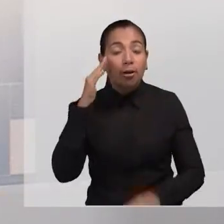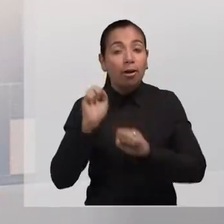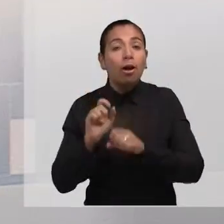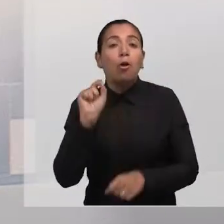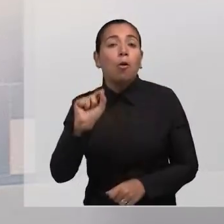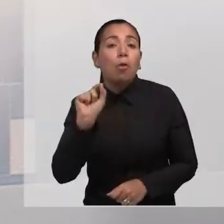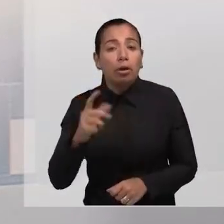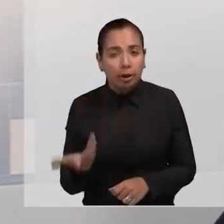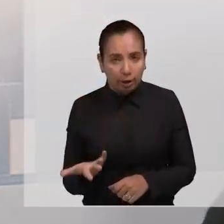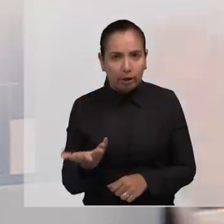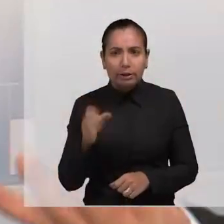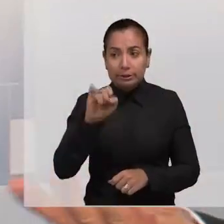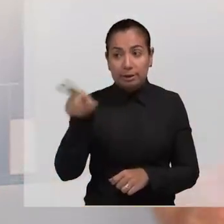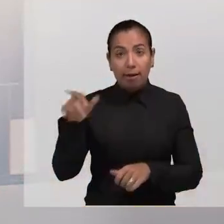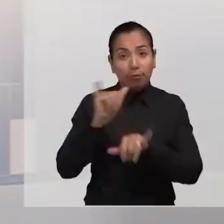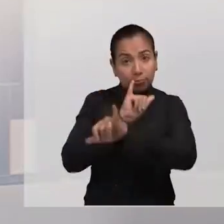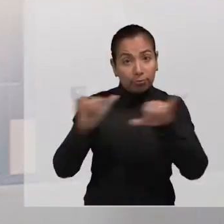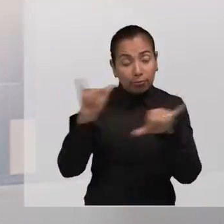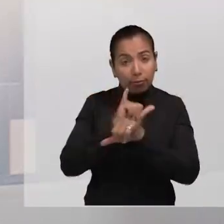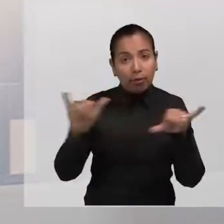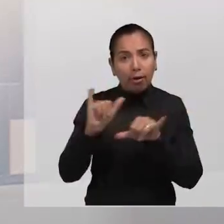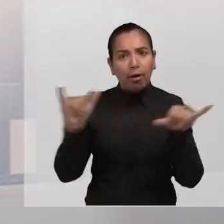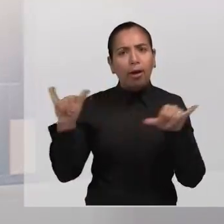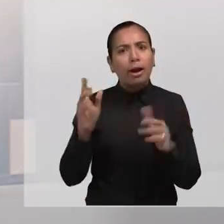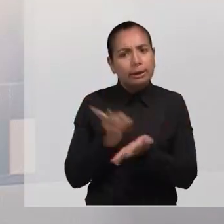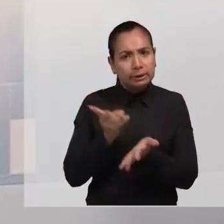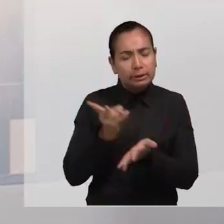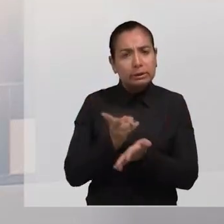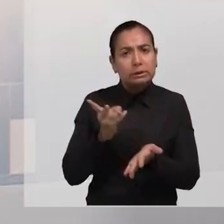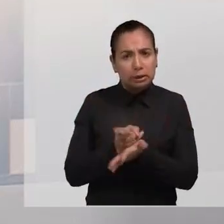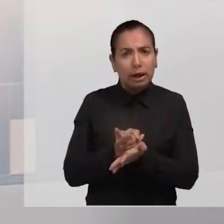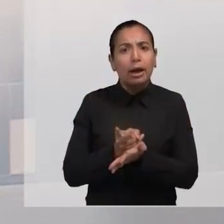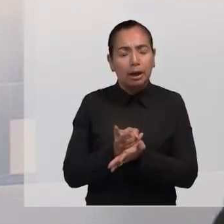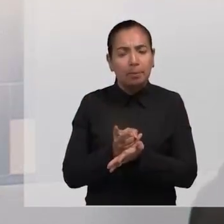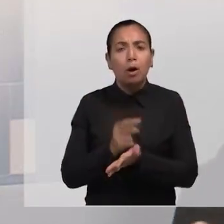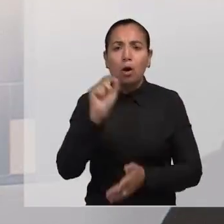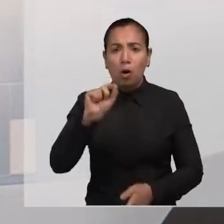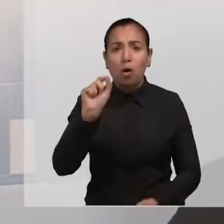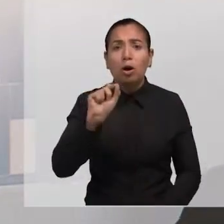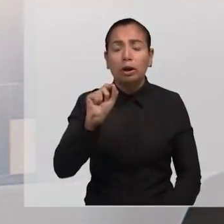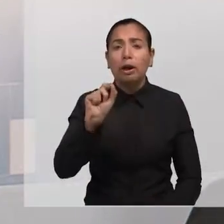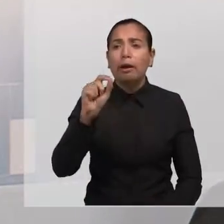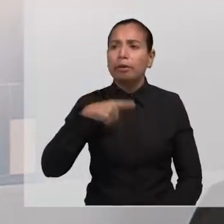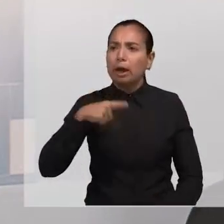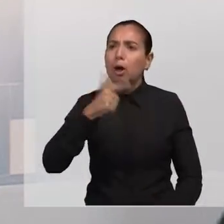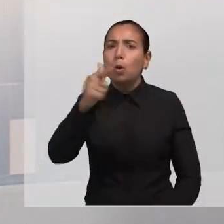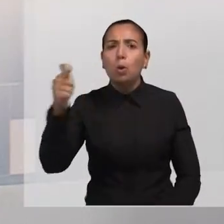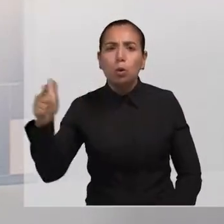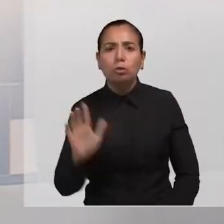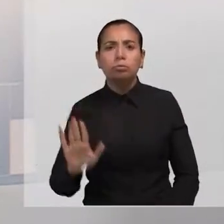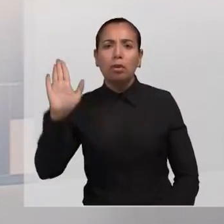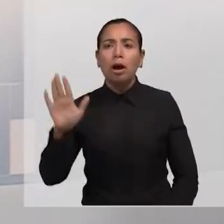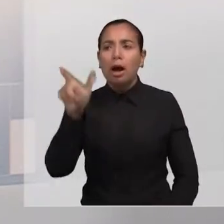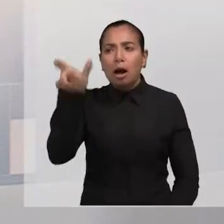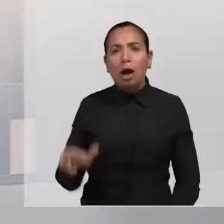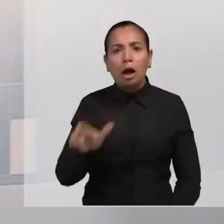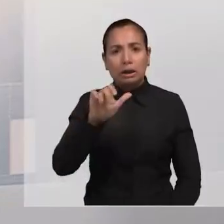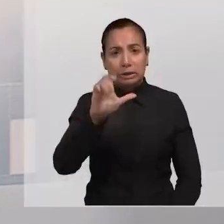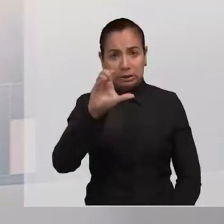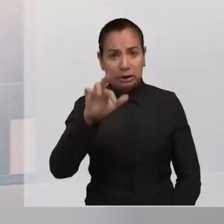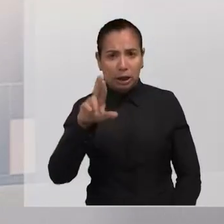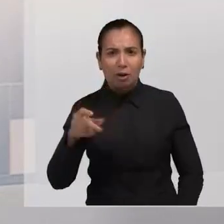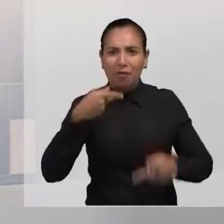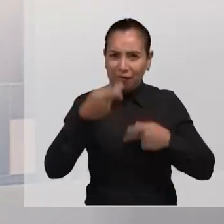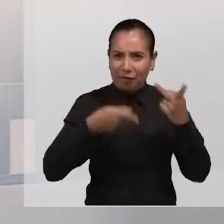comunicador excepcional, que eu não tenho a menor dúvida, entre os candidatos aí postos... Ele fala muito, né? Você quer dizer que ele fala muito?